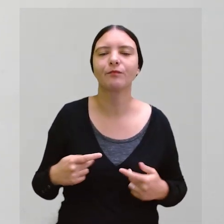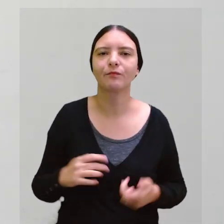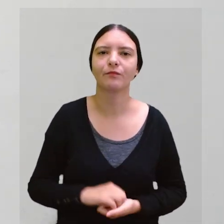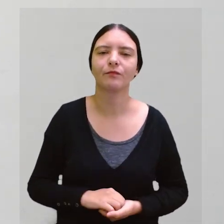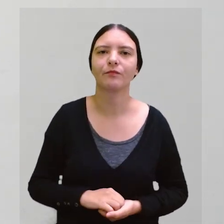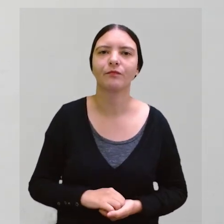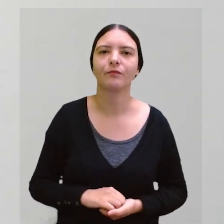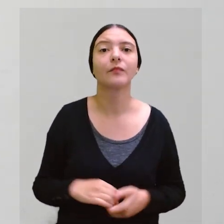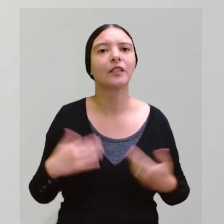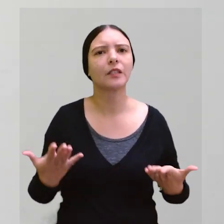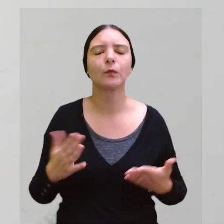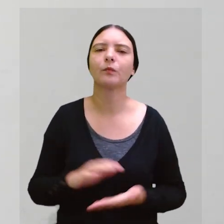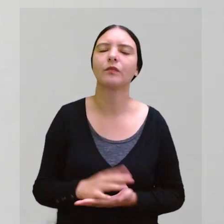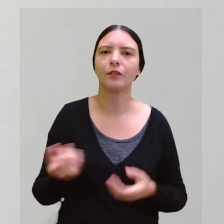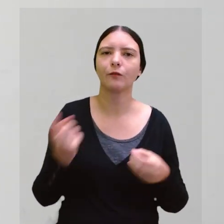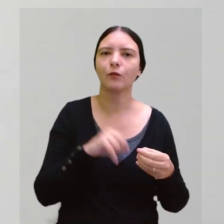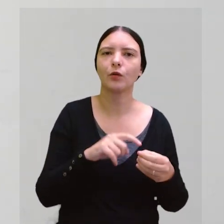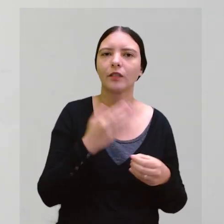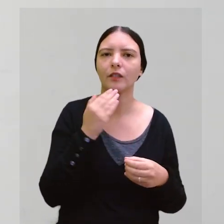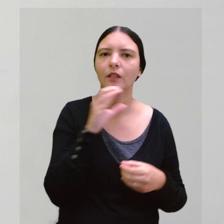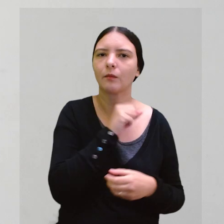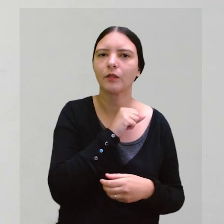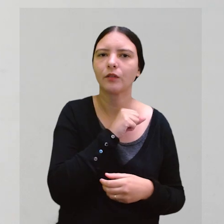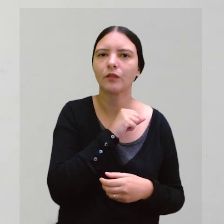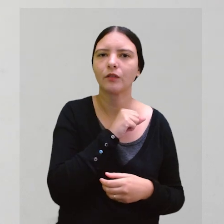Tá? Então, por que... Pode voltar, só um minutinho.